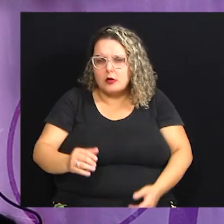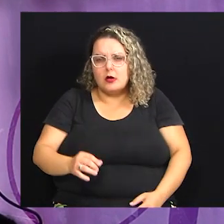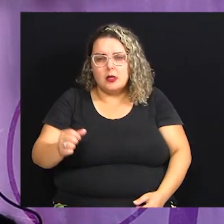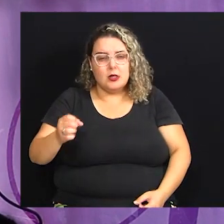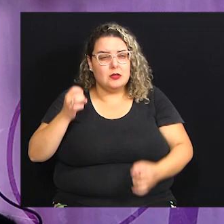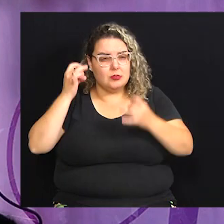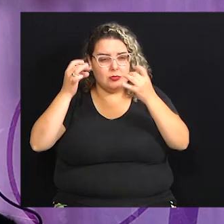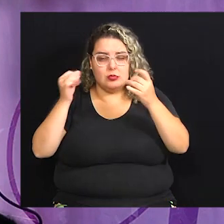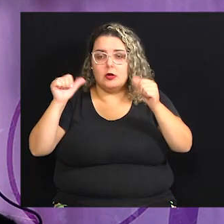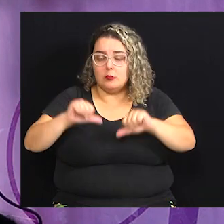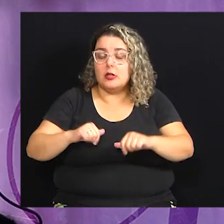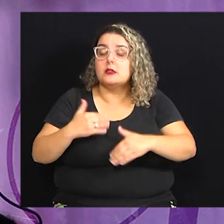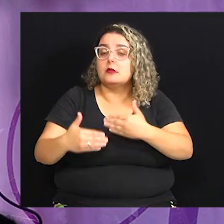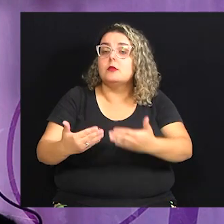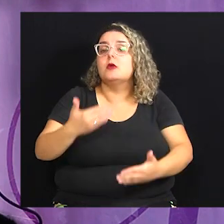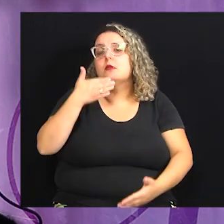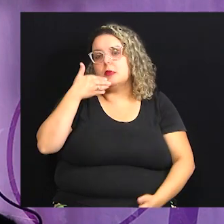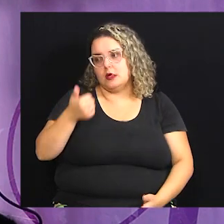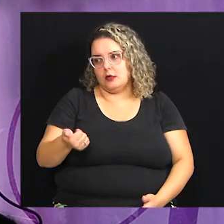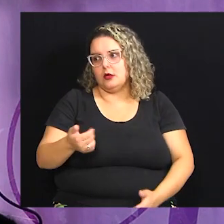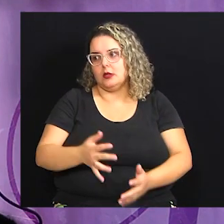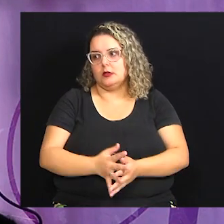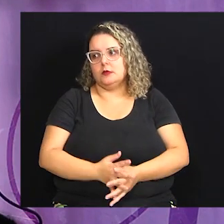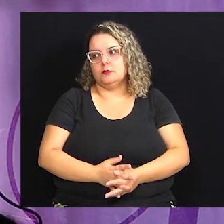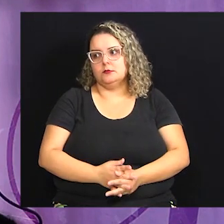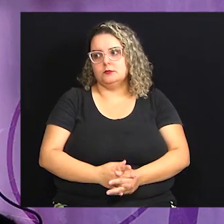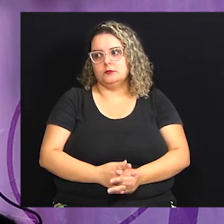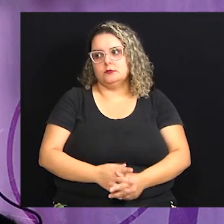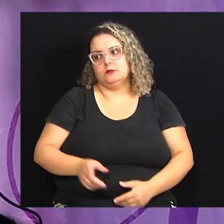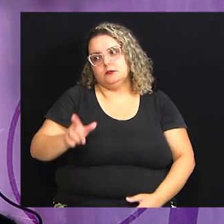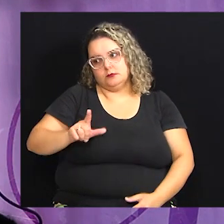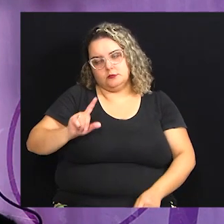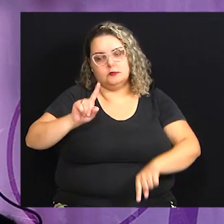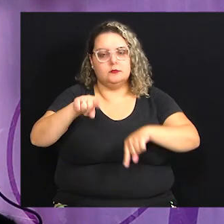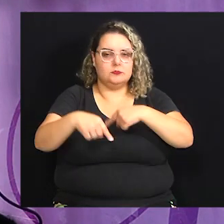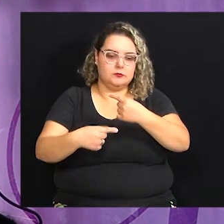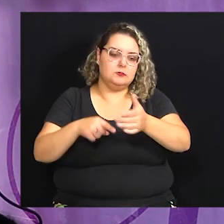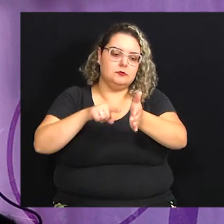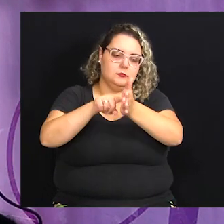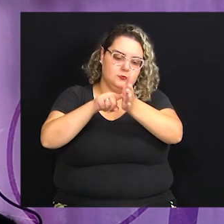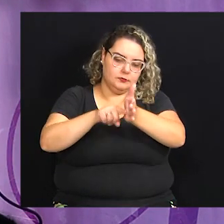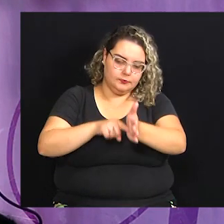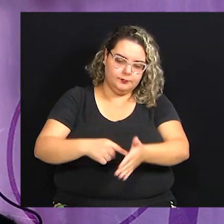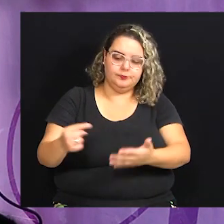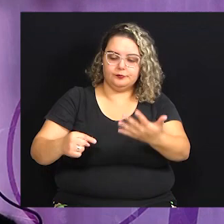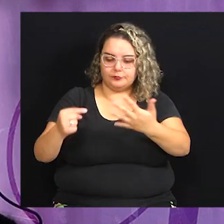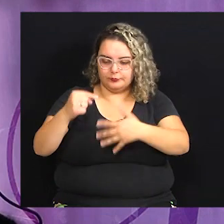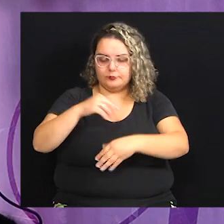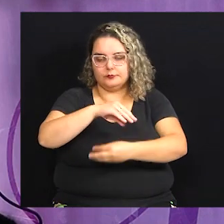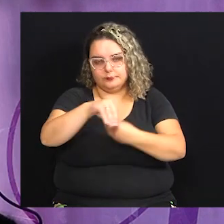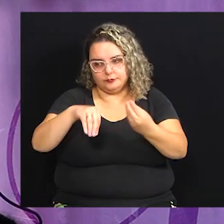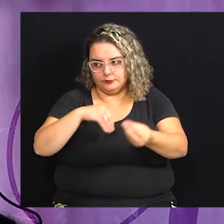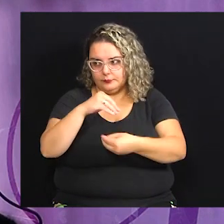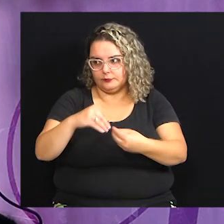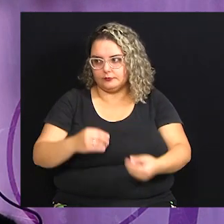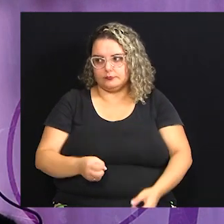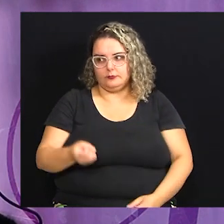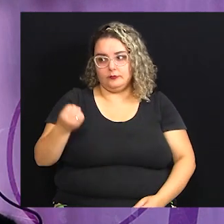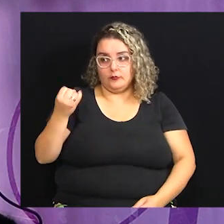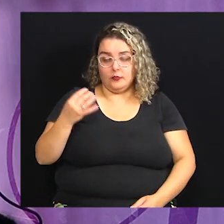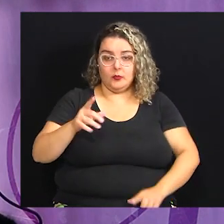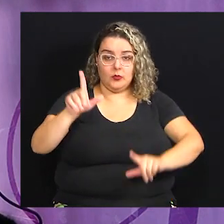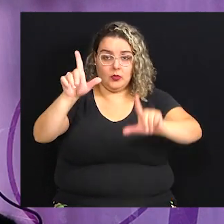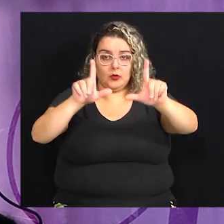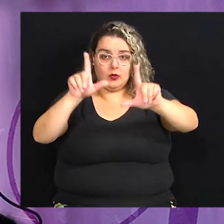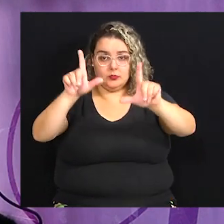piora muito a dor, mas depois ele tende a melhorar. É claro que outras questões também estão envolvidas. Quanto de